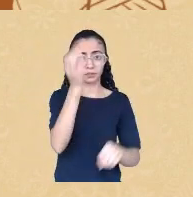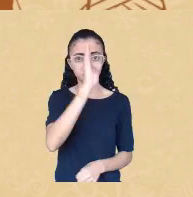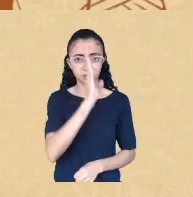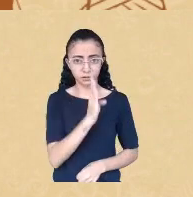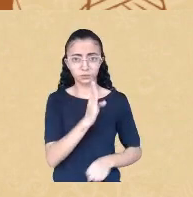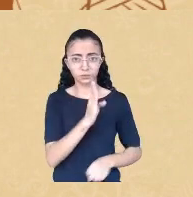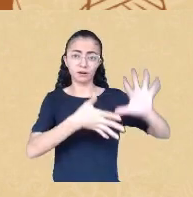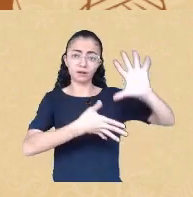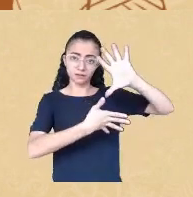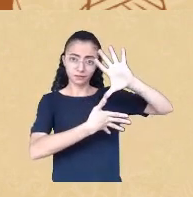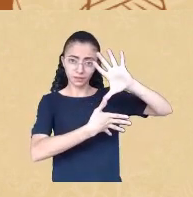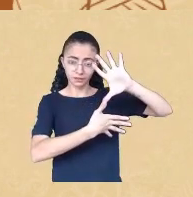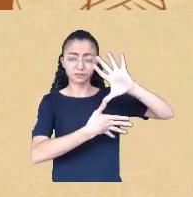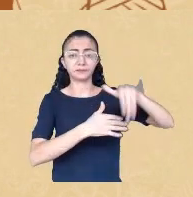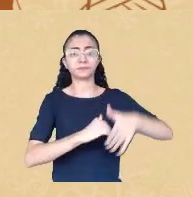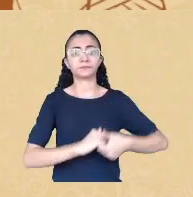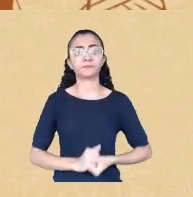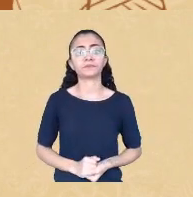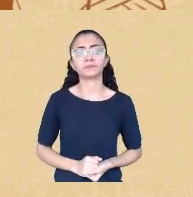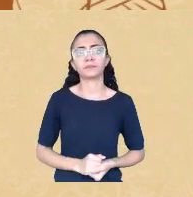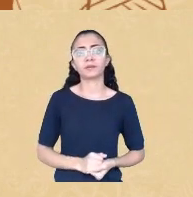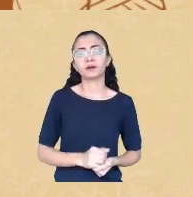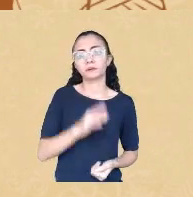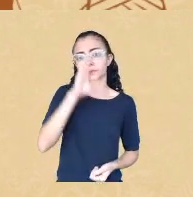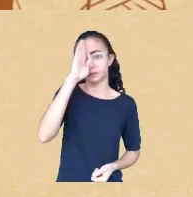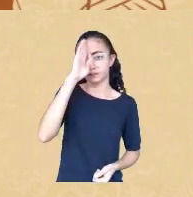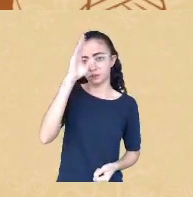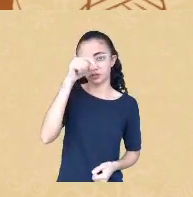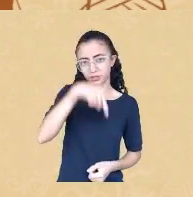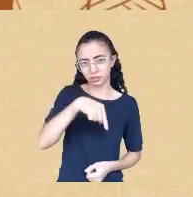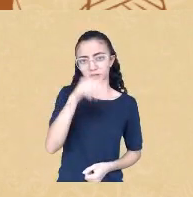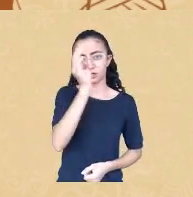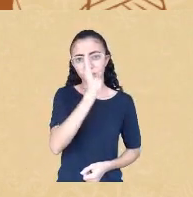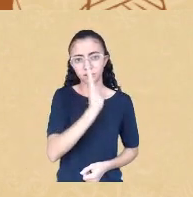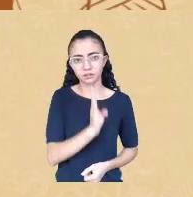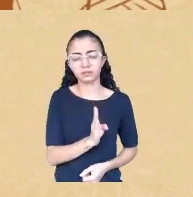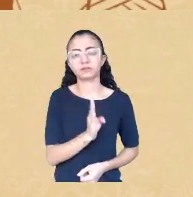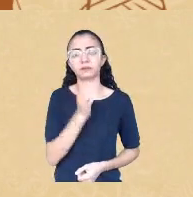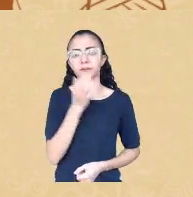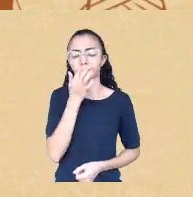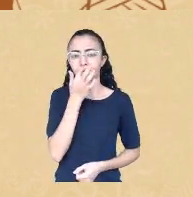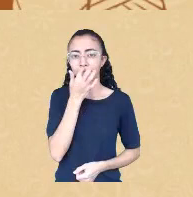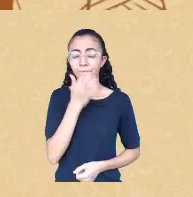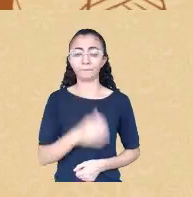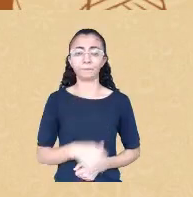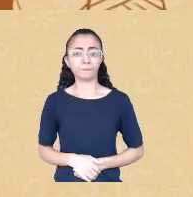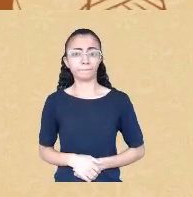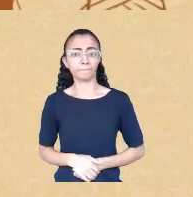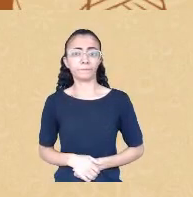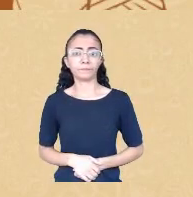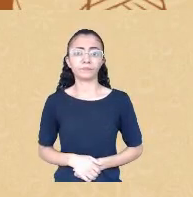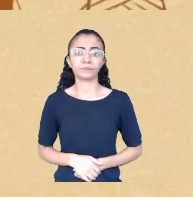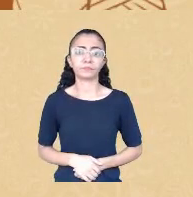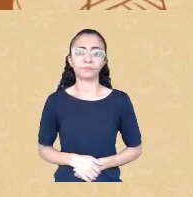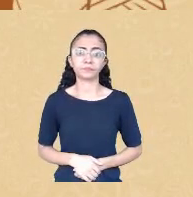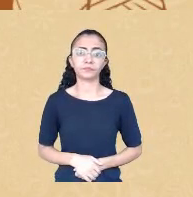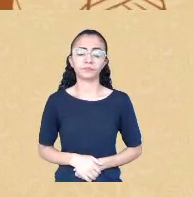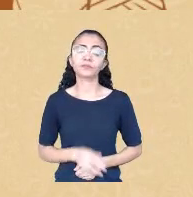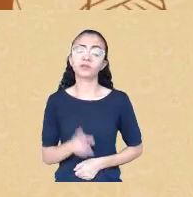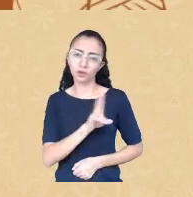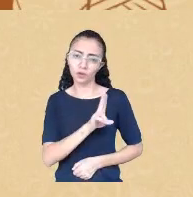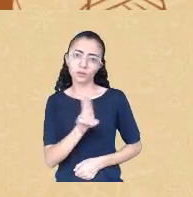e particularmente aqui nesse território, Pindorama, Terra das Palmeiras, que vai ser chamado posteriormente de Brasil. Né?